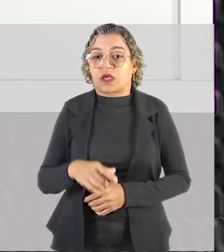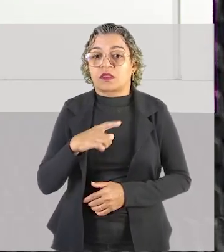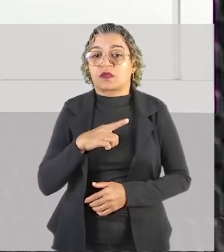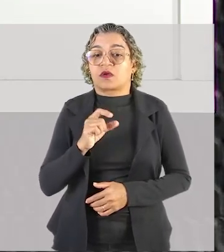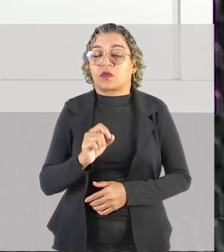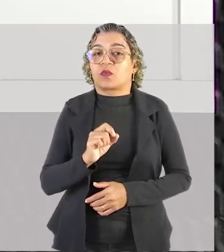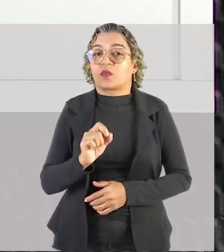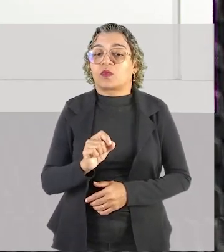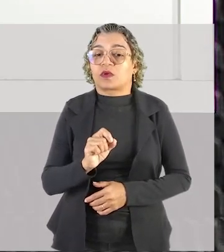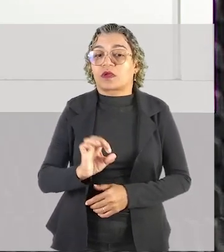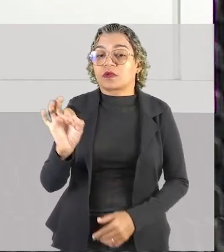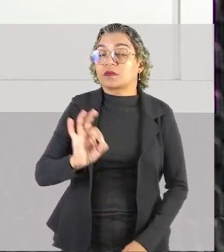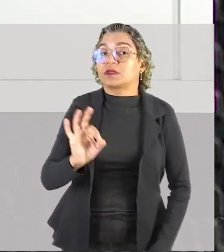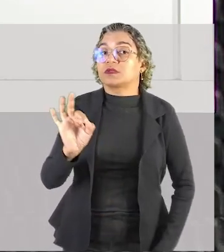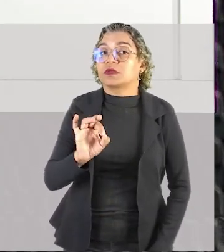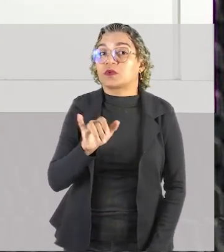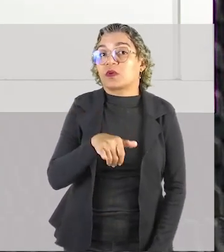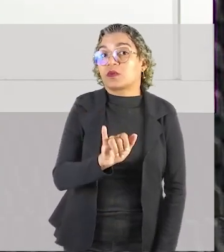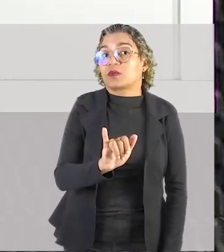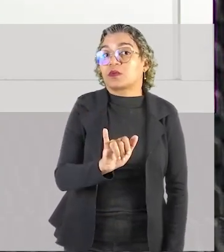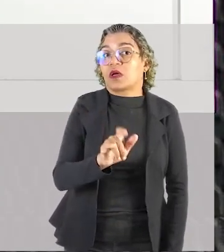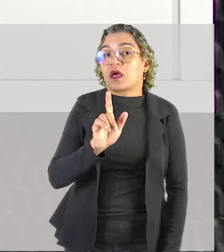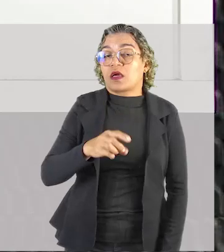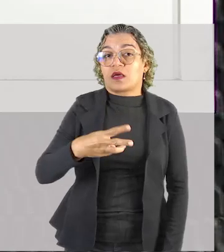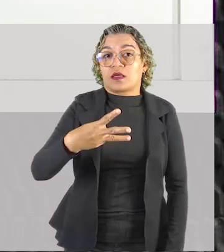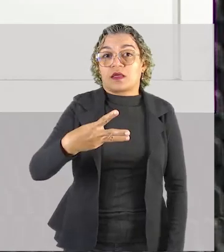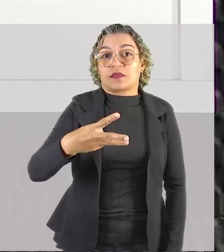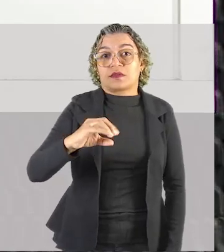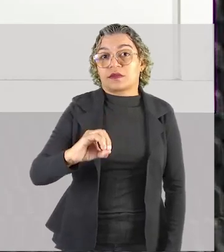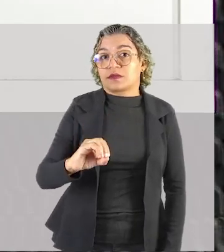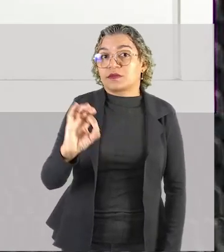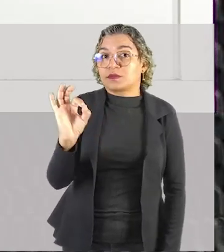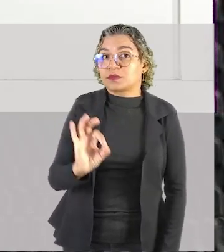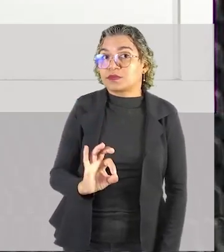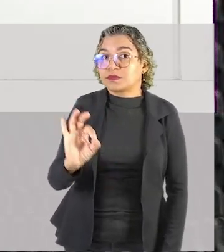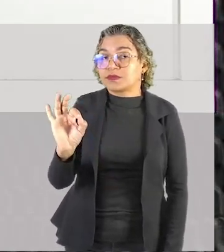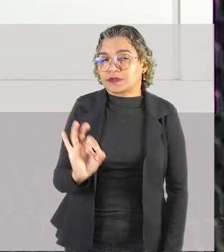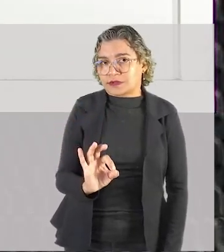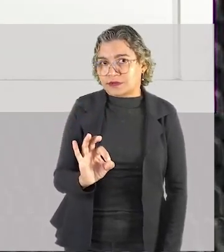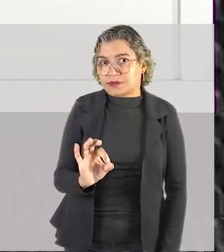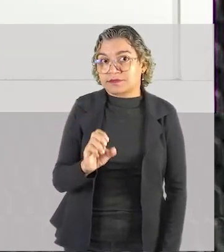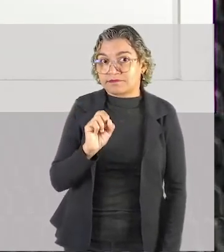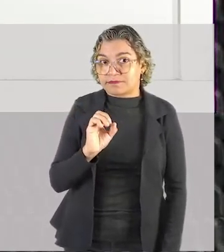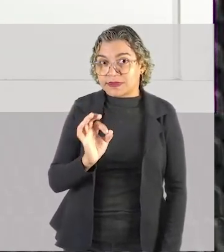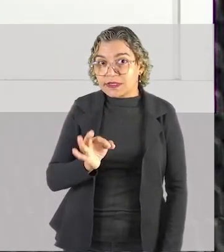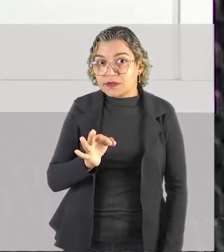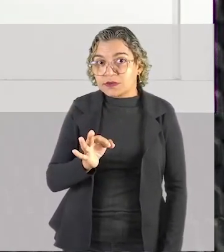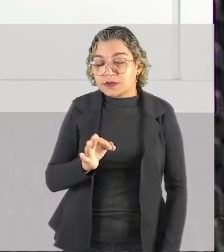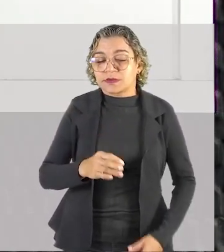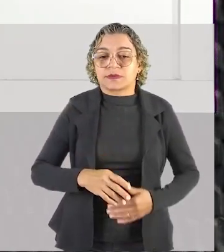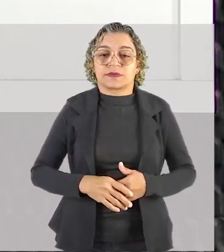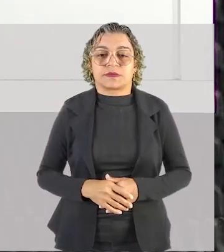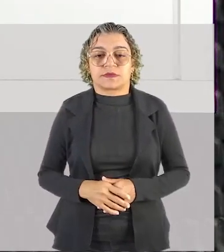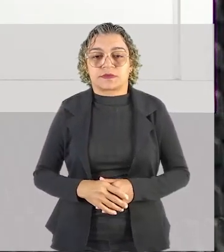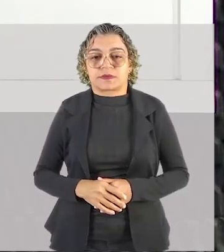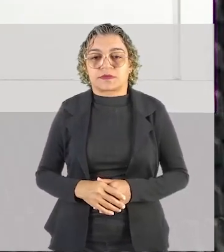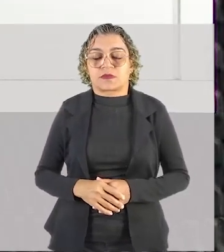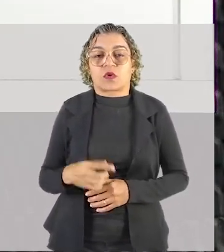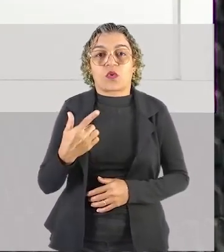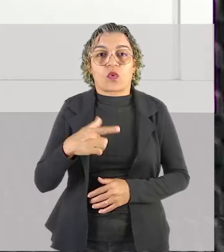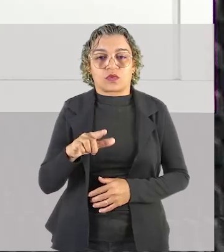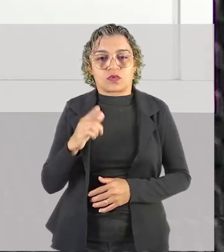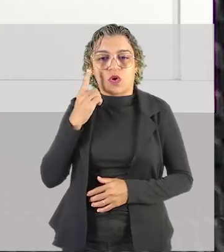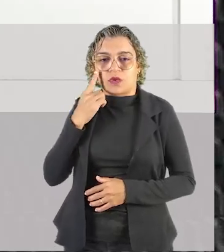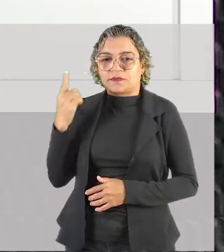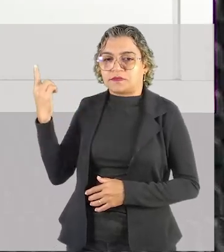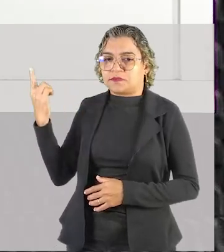nós temos que o percentual y é de 30%. É isso? E nós temos outro